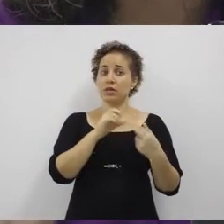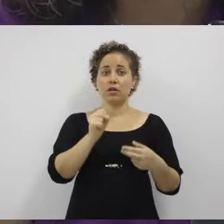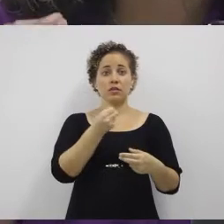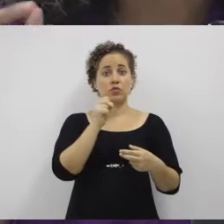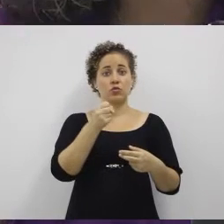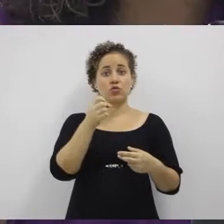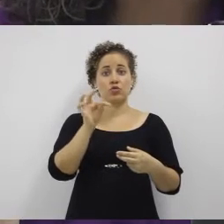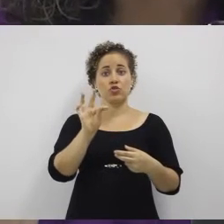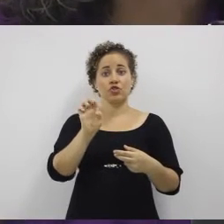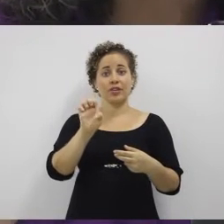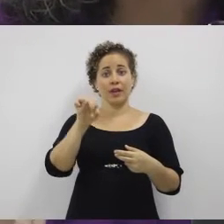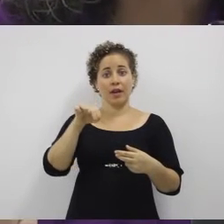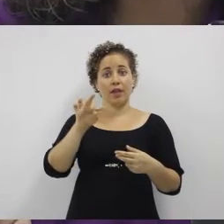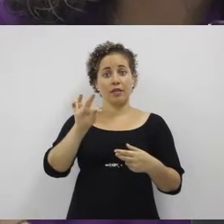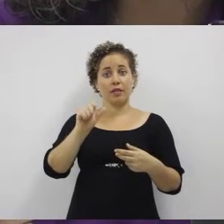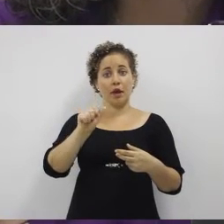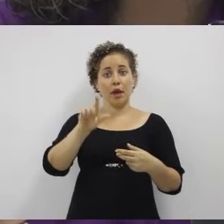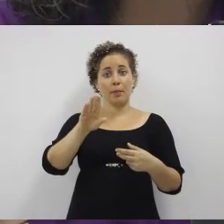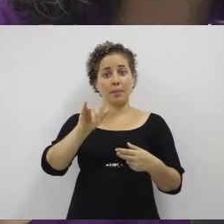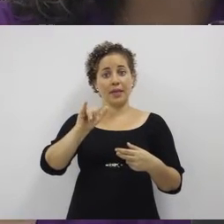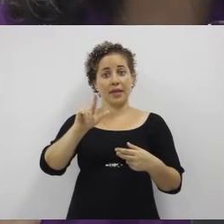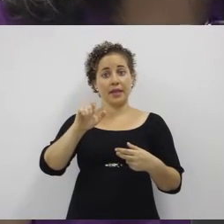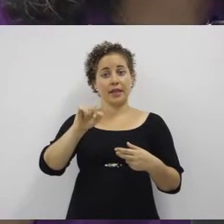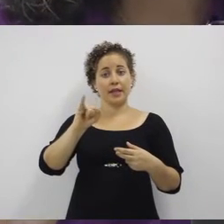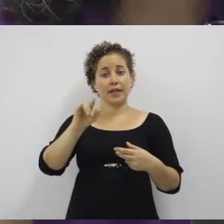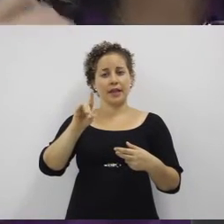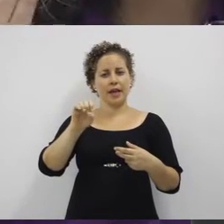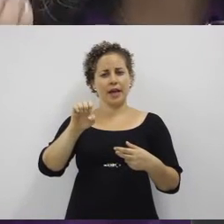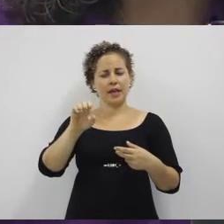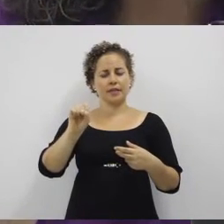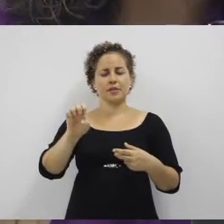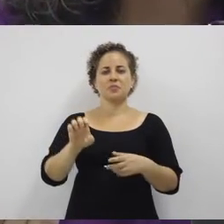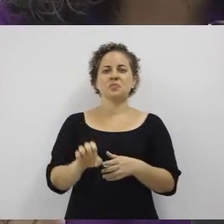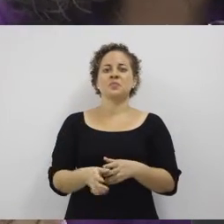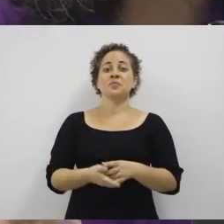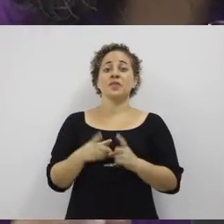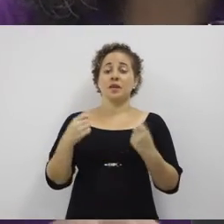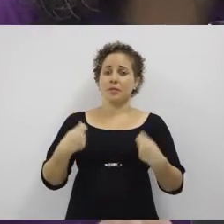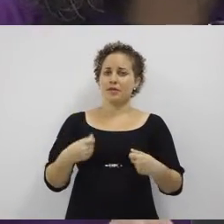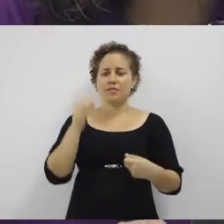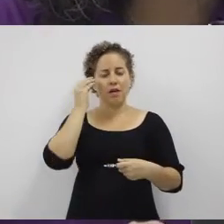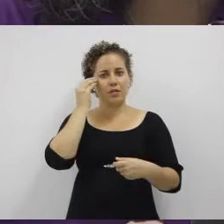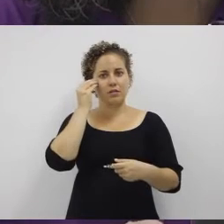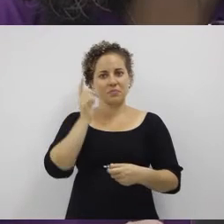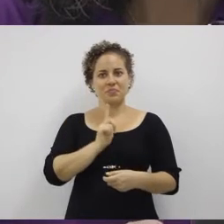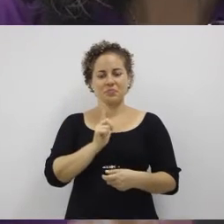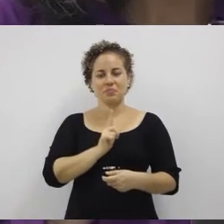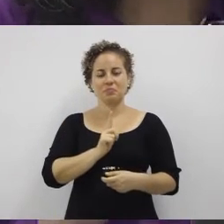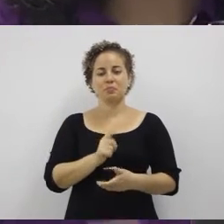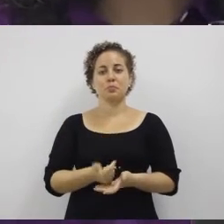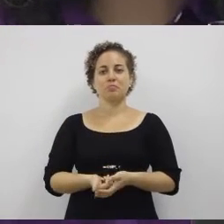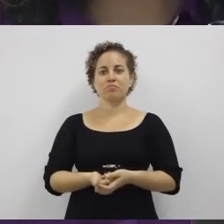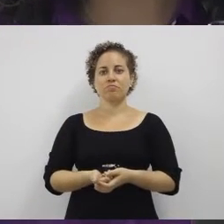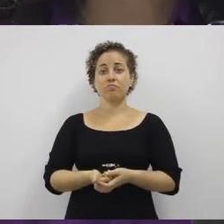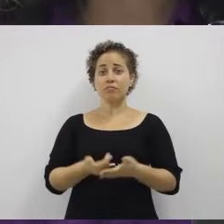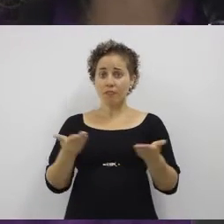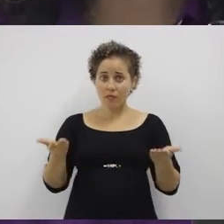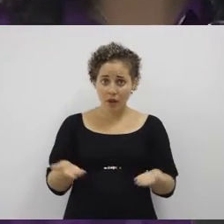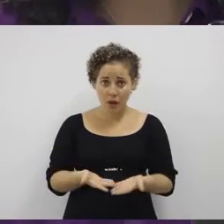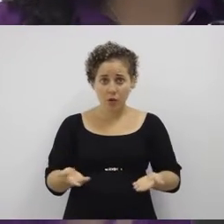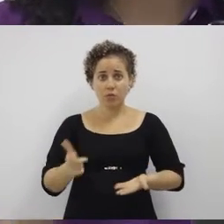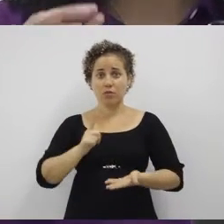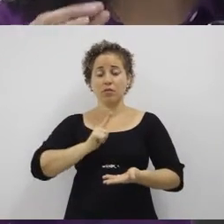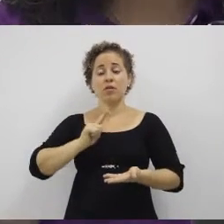requisitado e comentado, discutido dentro das organizações. A área de compras precisa estar muito atenta a isso. Vamos